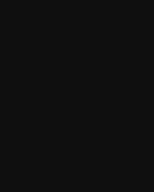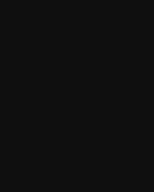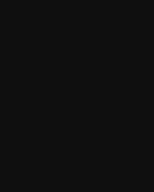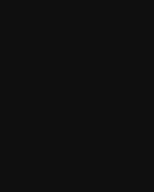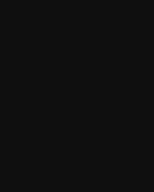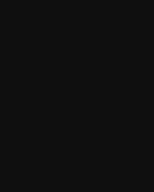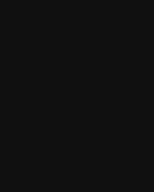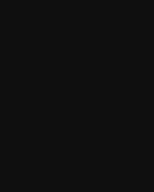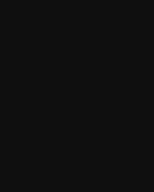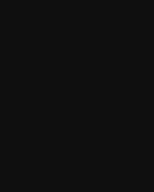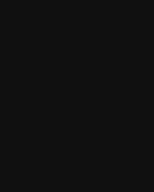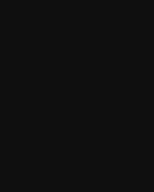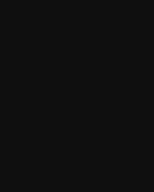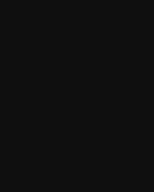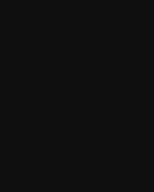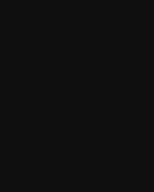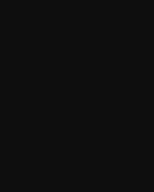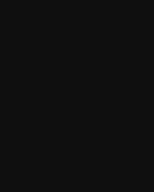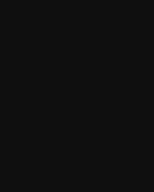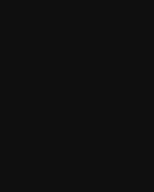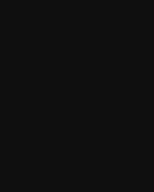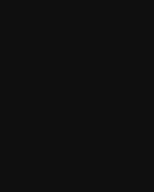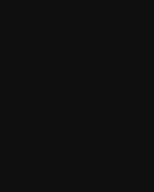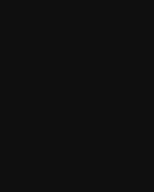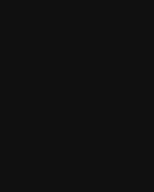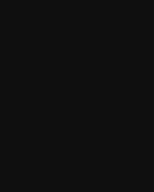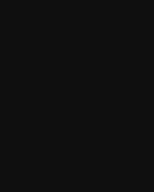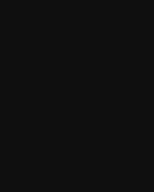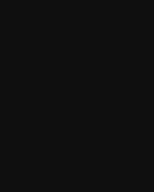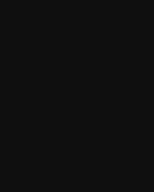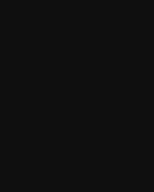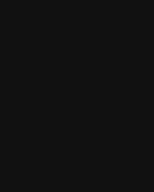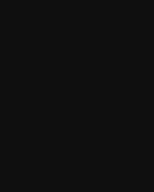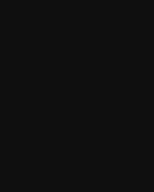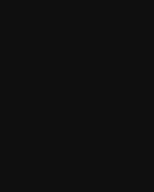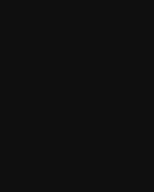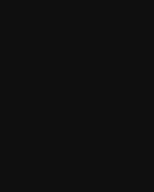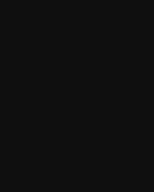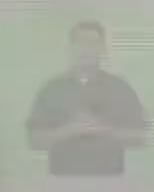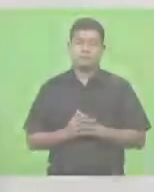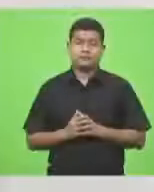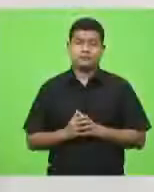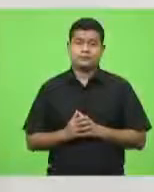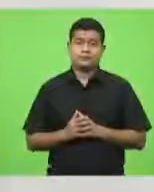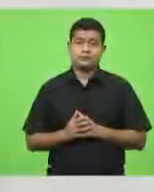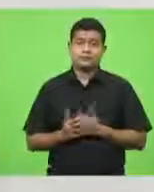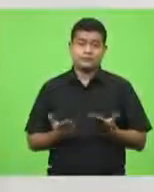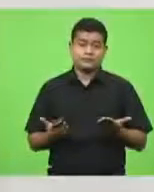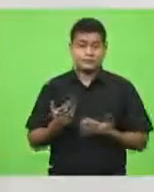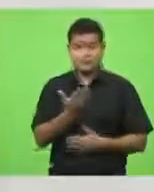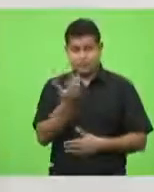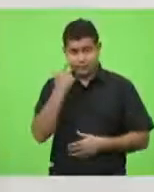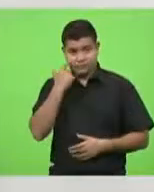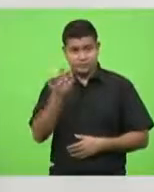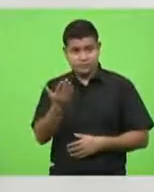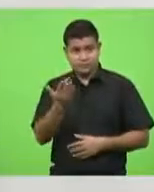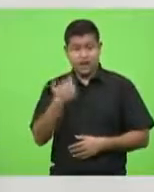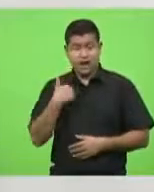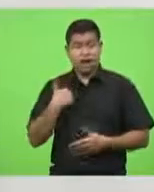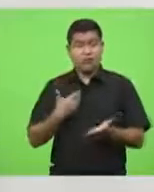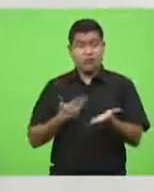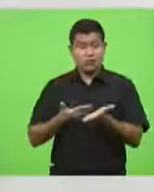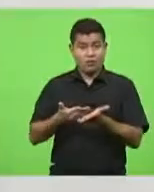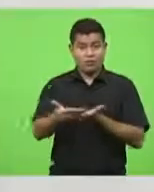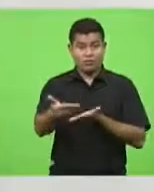sensibilidade, pode ter o seu negócio desmoronado. É isso, senhores. Desde o início aqui